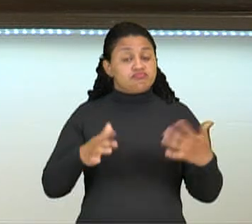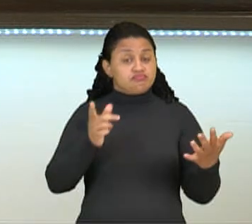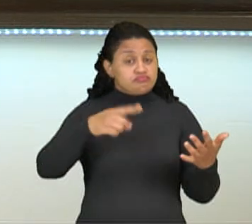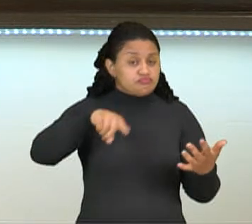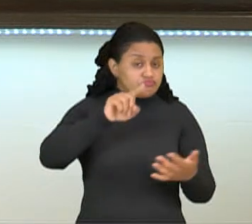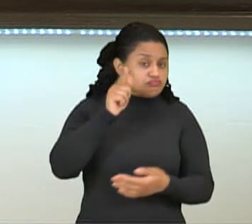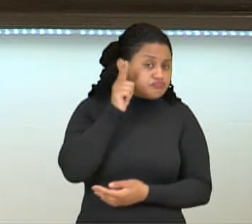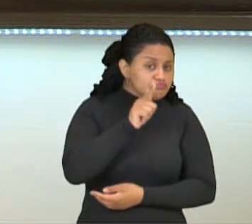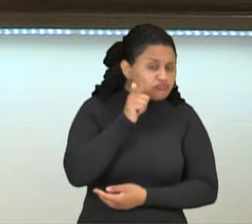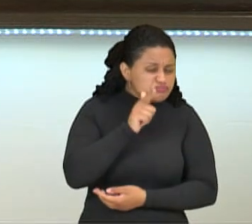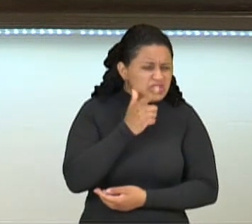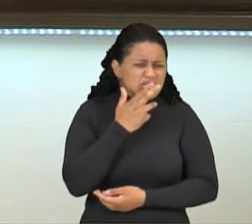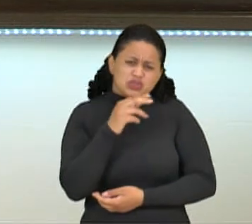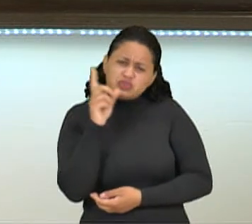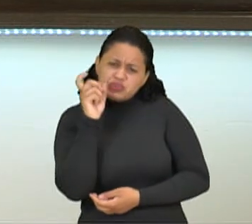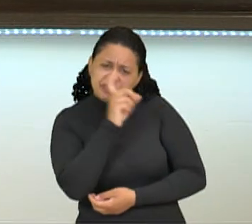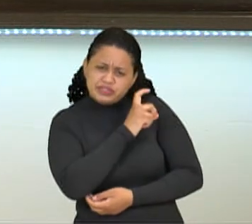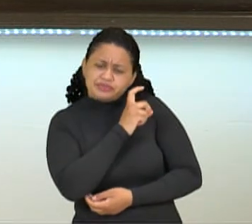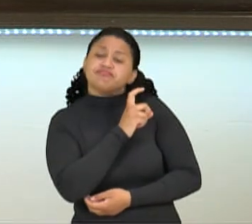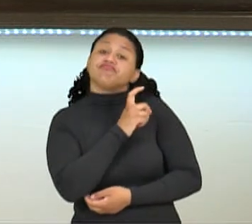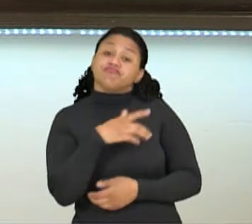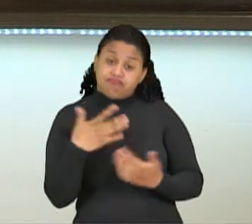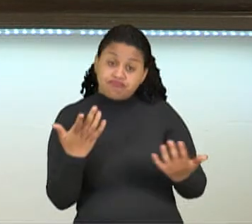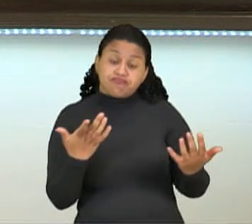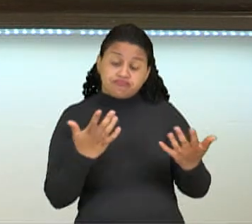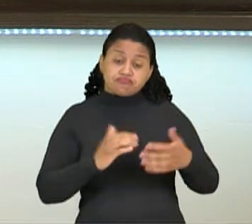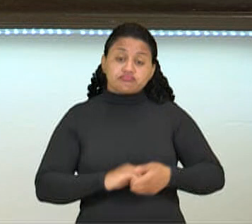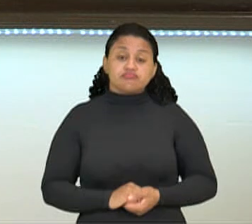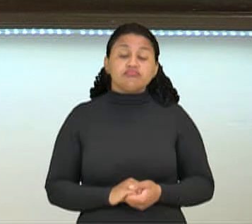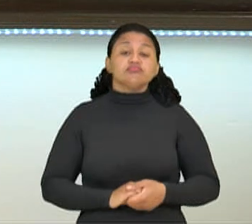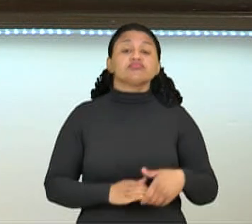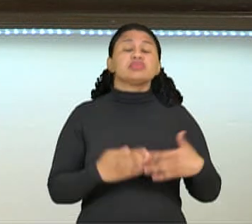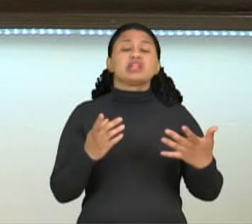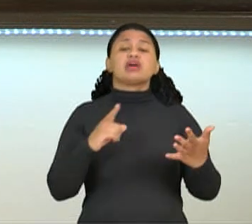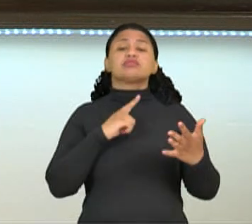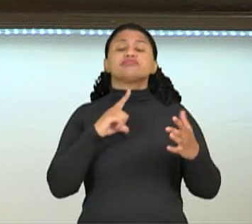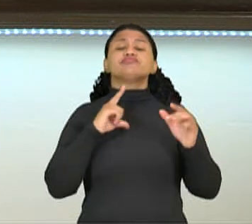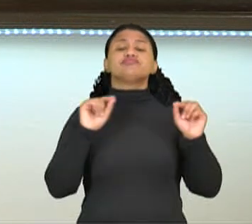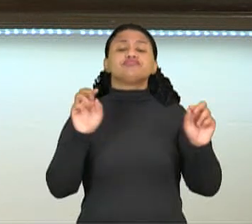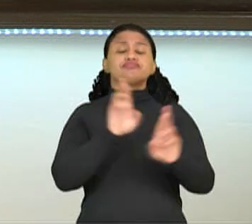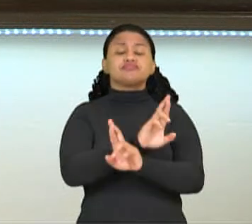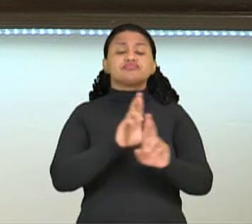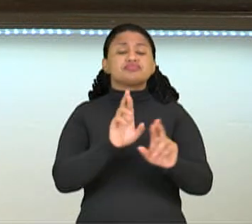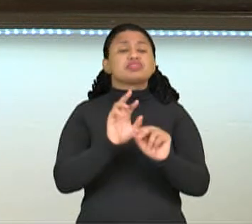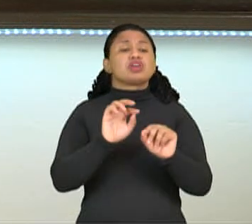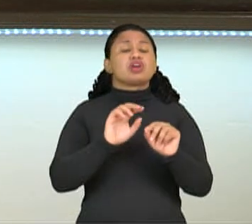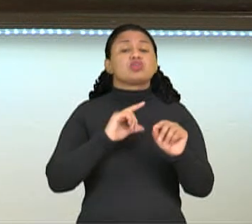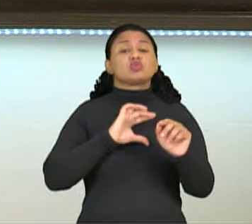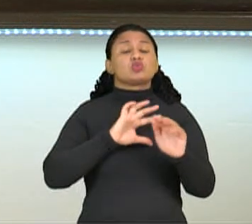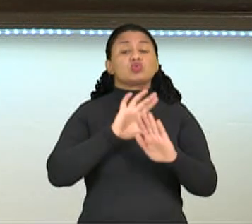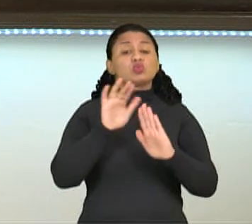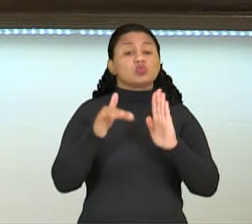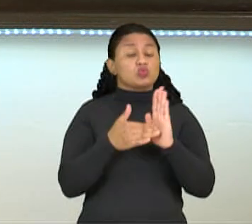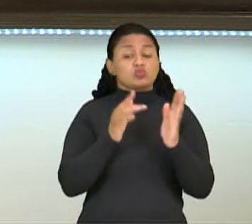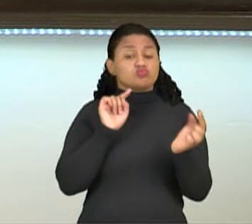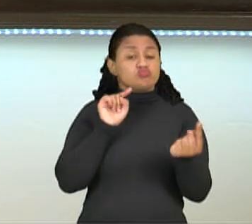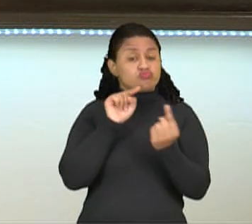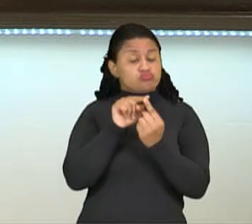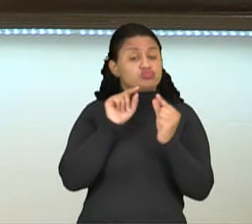Conseguiu? Achou difícil? Pois é. Isso tem muito de todos os nossos objetivos de sempre,